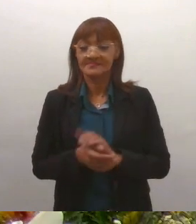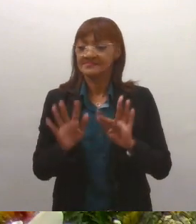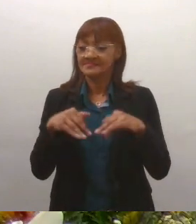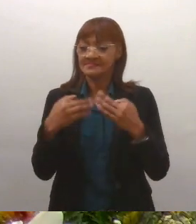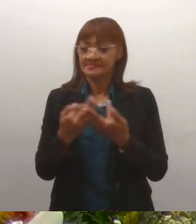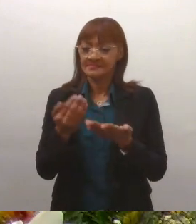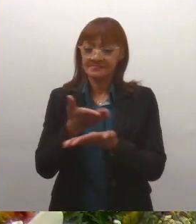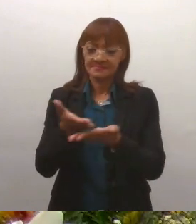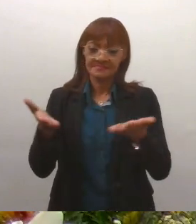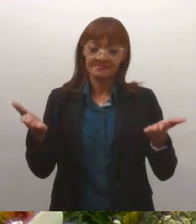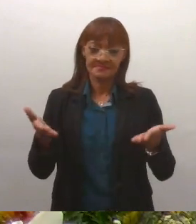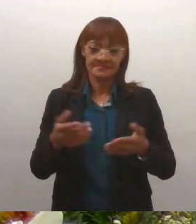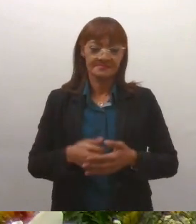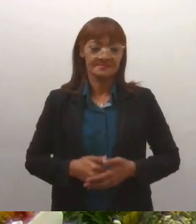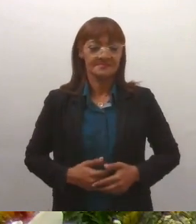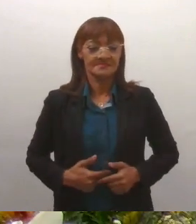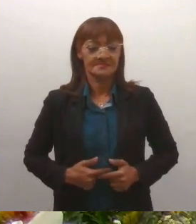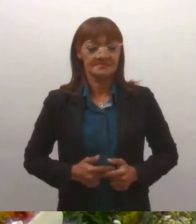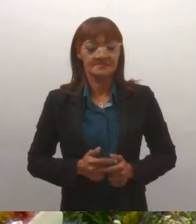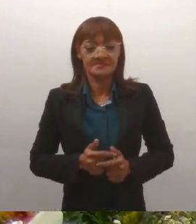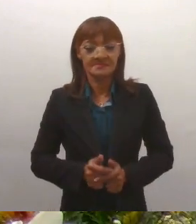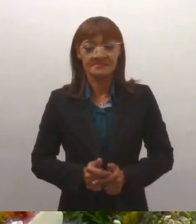e a todos aqui, muito obrigado.